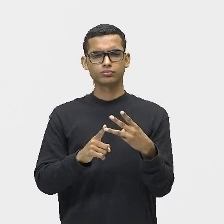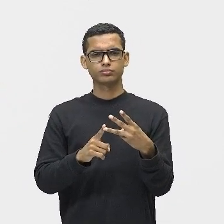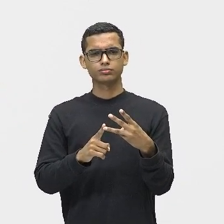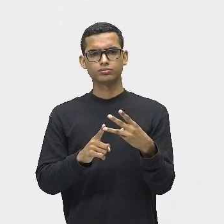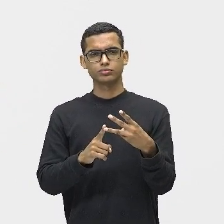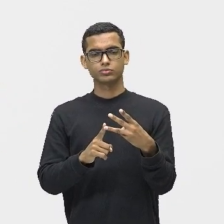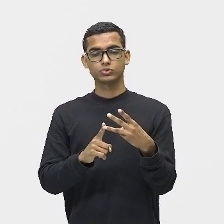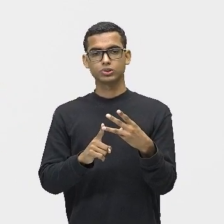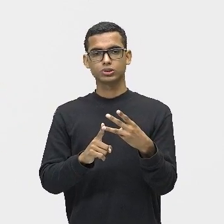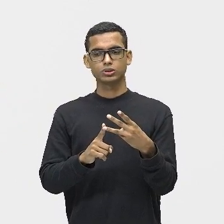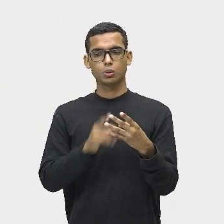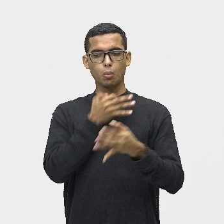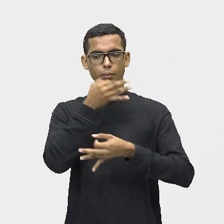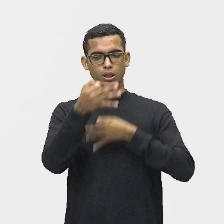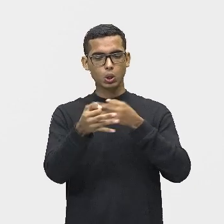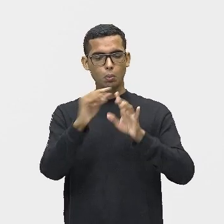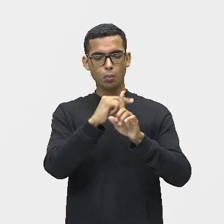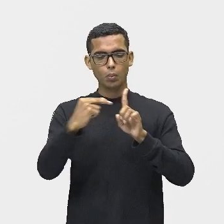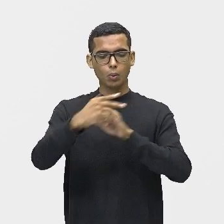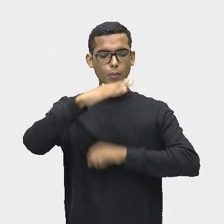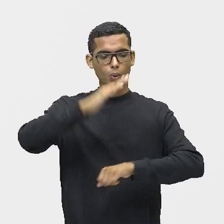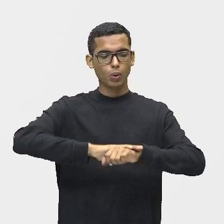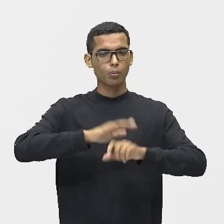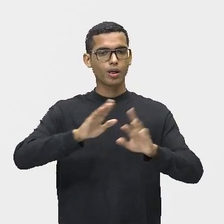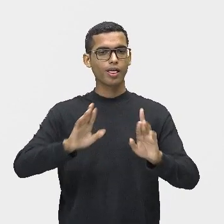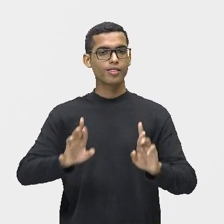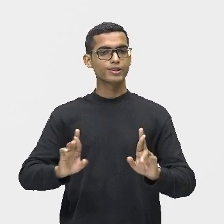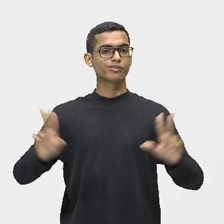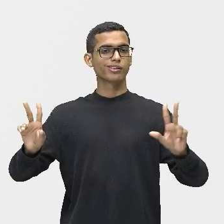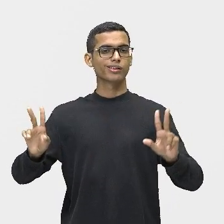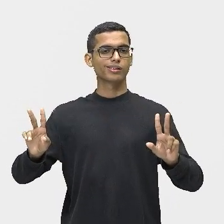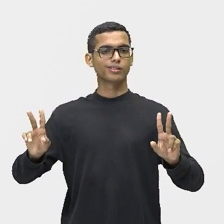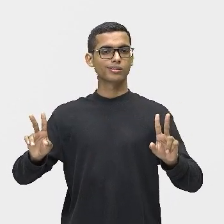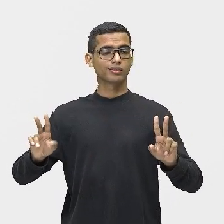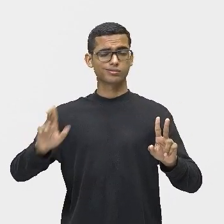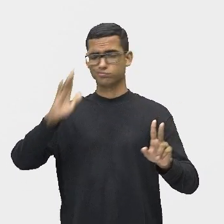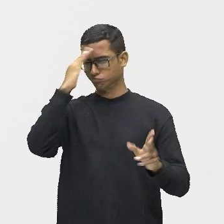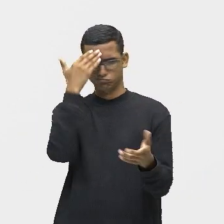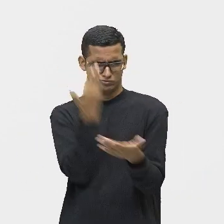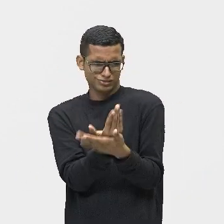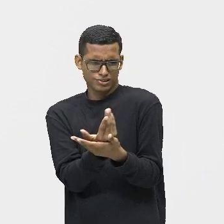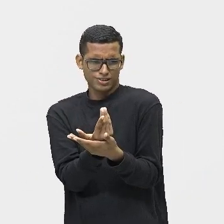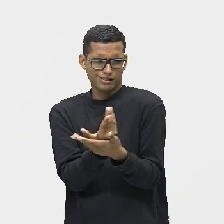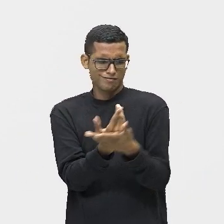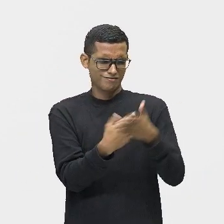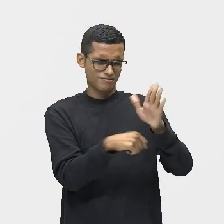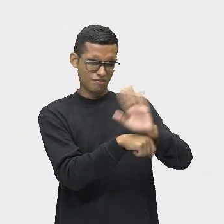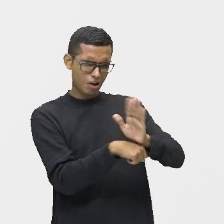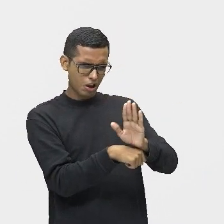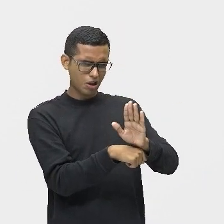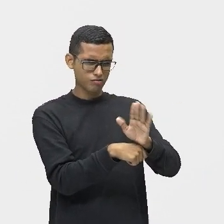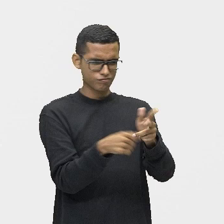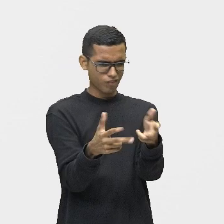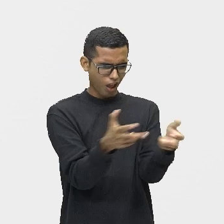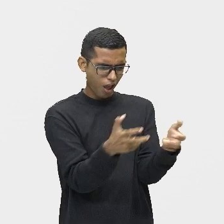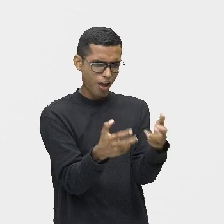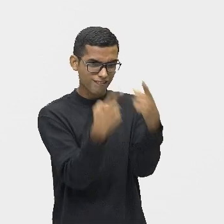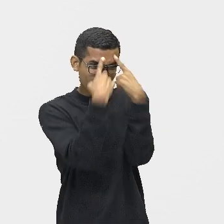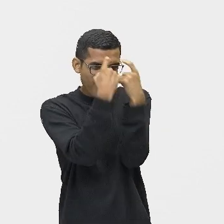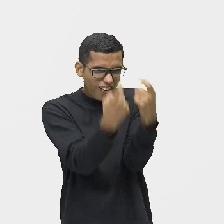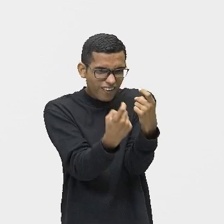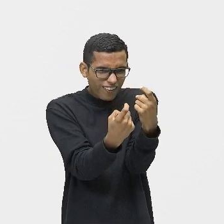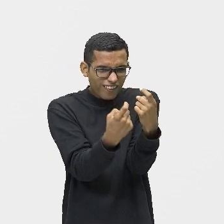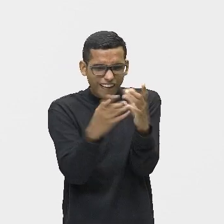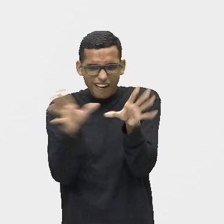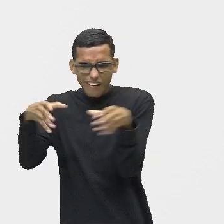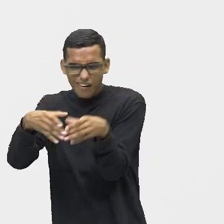contrário. Ok? Ele não acredita que filmes e videogames com cenas violentas influenciam de forma negativa o comportamento